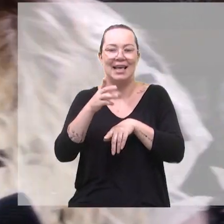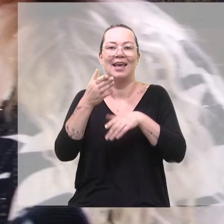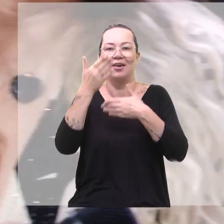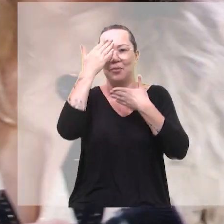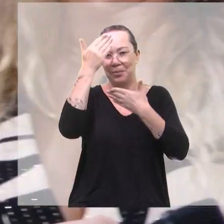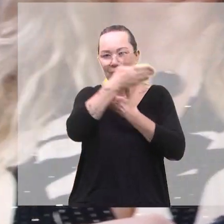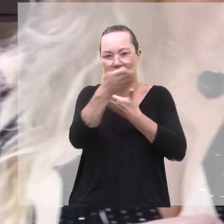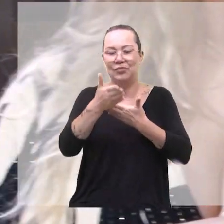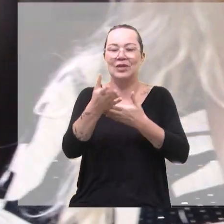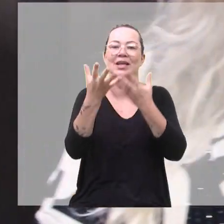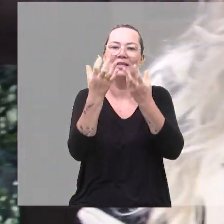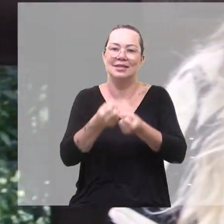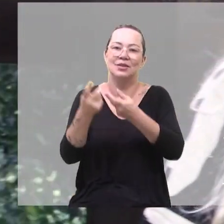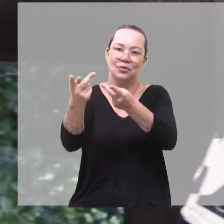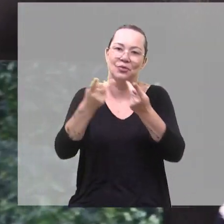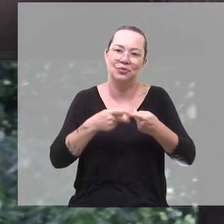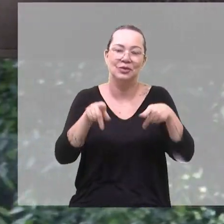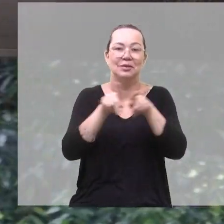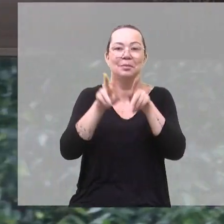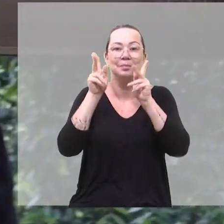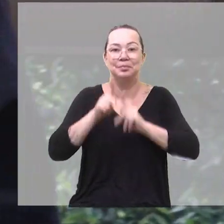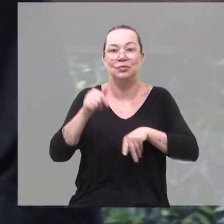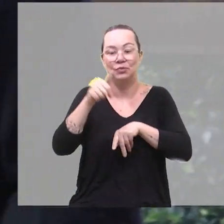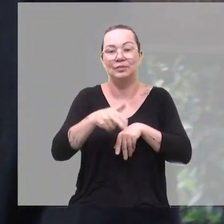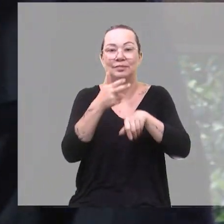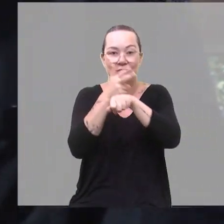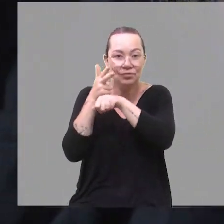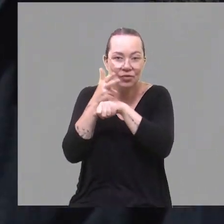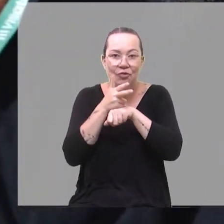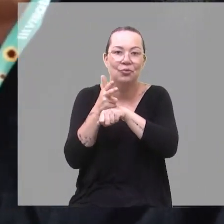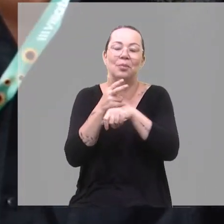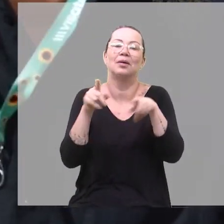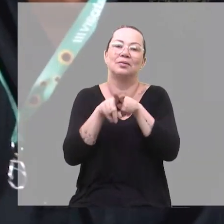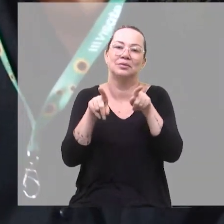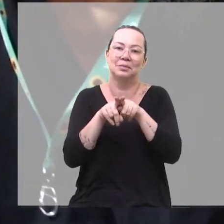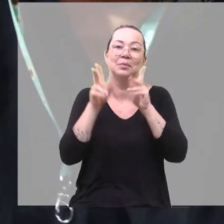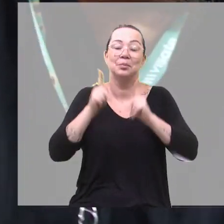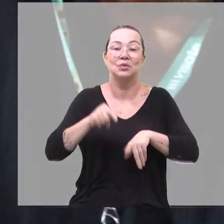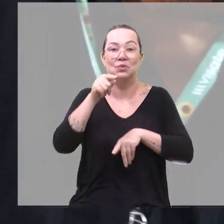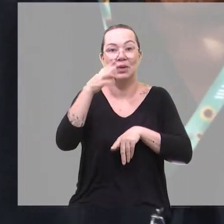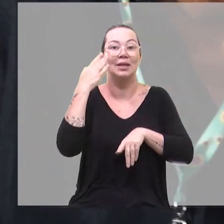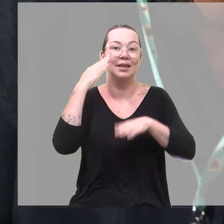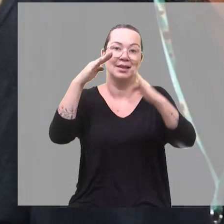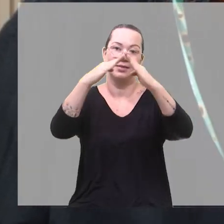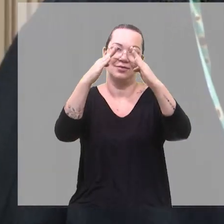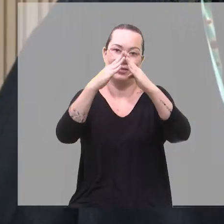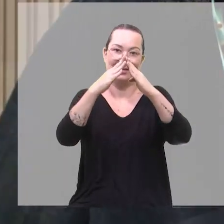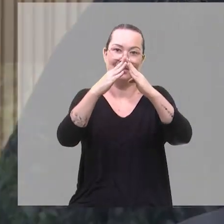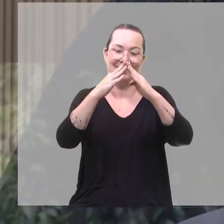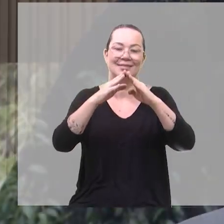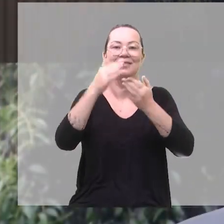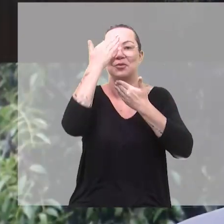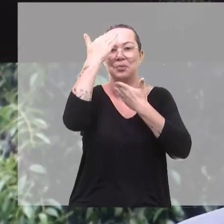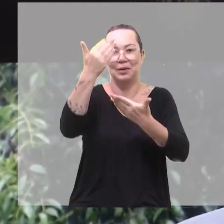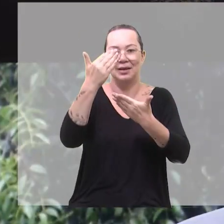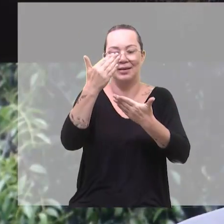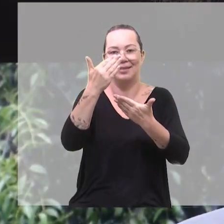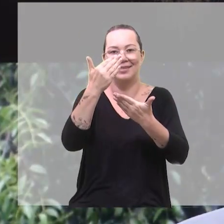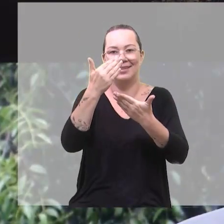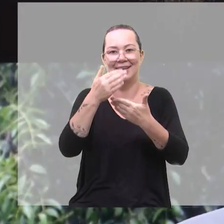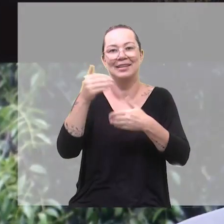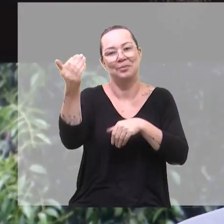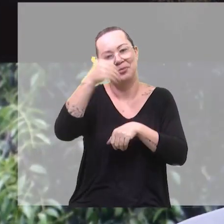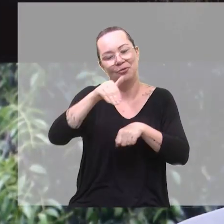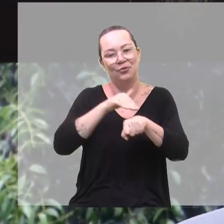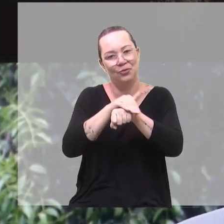terem aceitado o nosso convite. Agradeço aos meninos que também estão aqui nos registrando e quem está em casa. Obrigada por